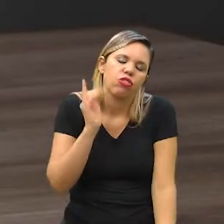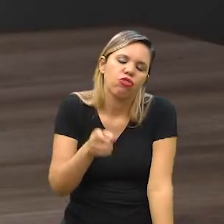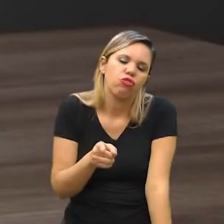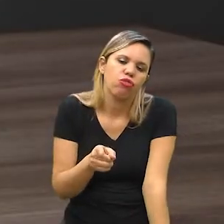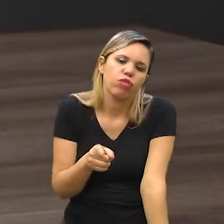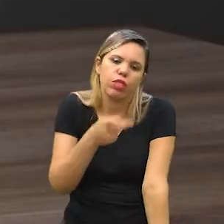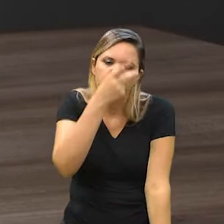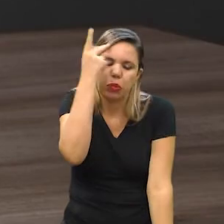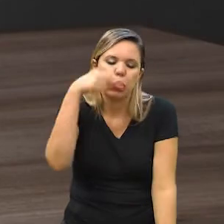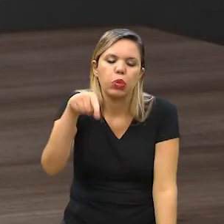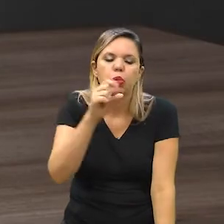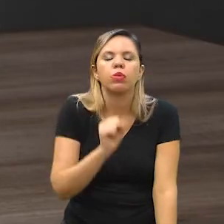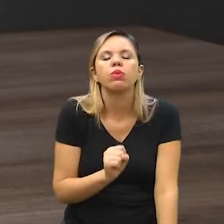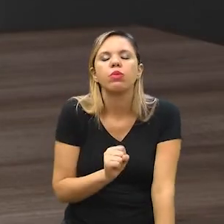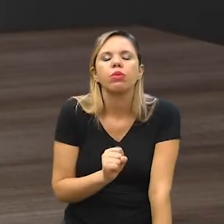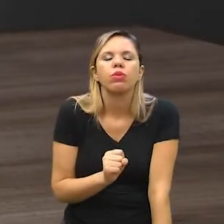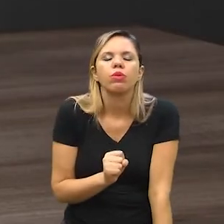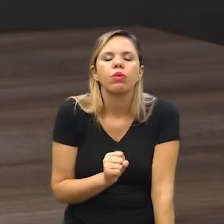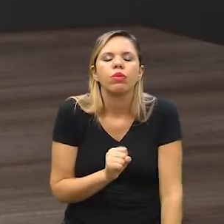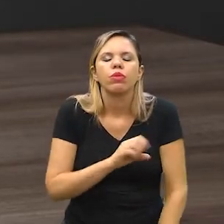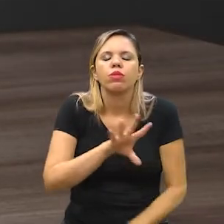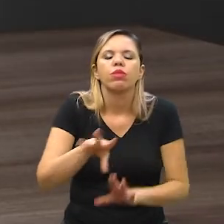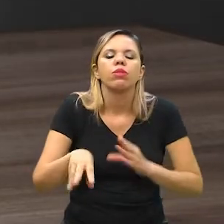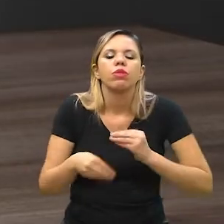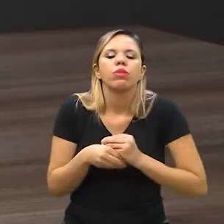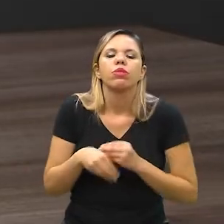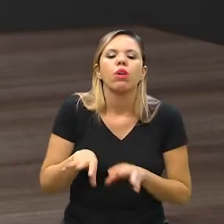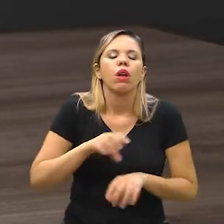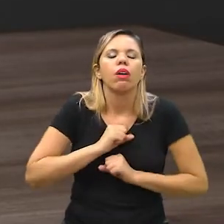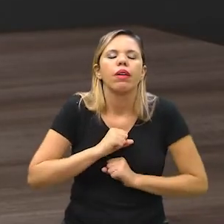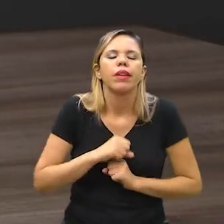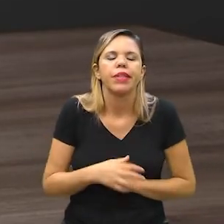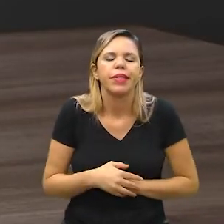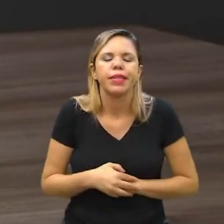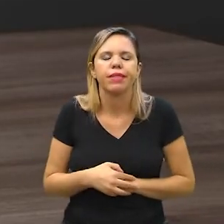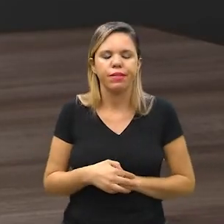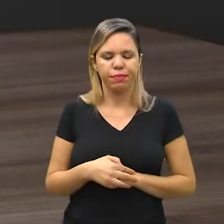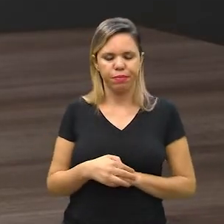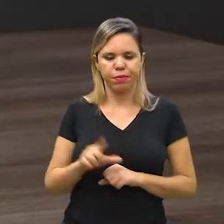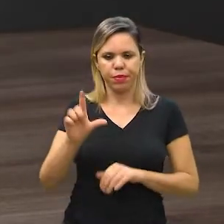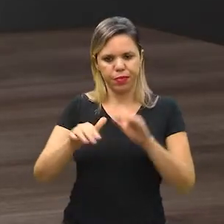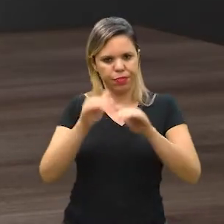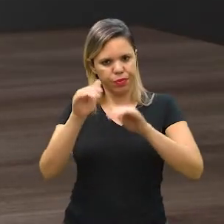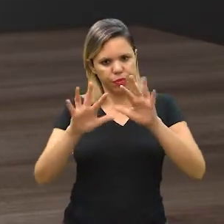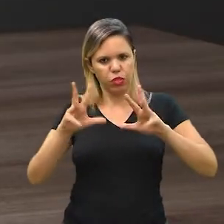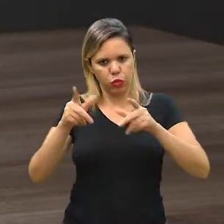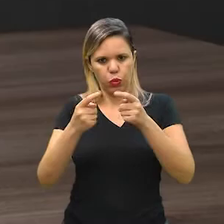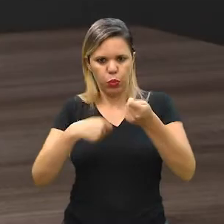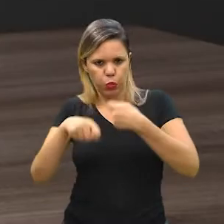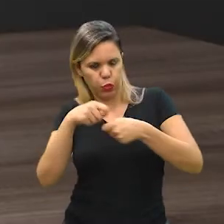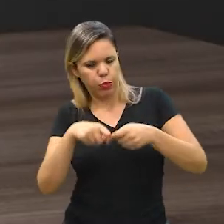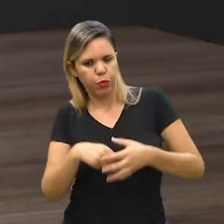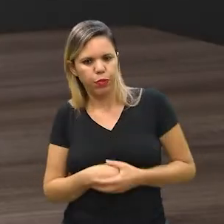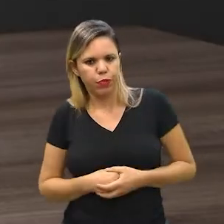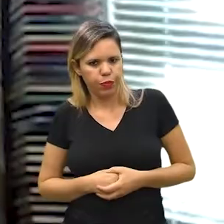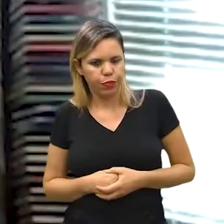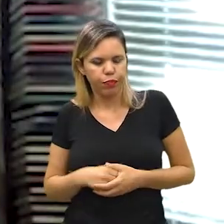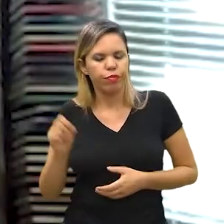fácil para que as pessoas possam incorporar essa logística em todo o seu